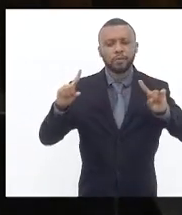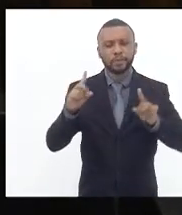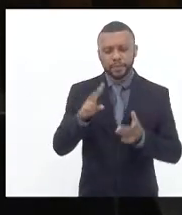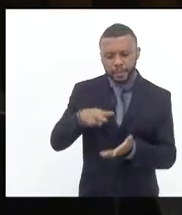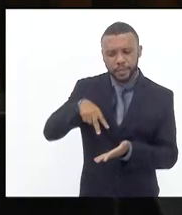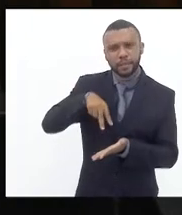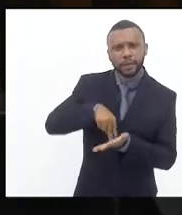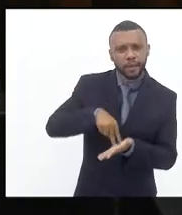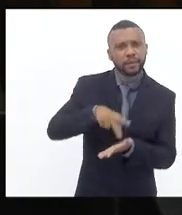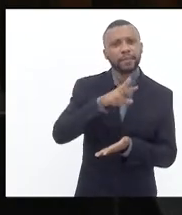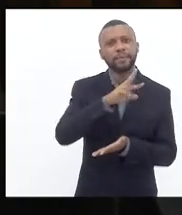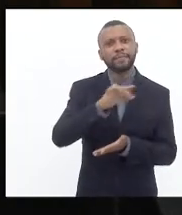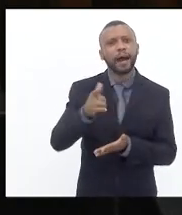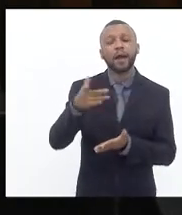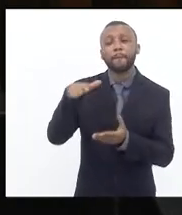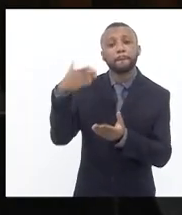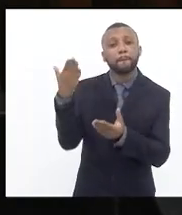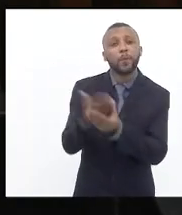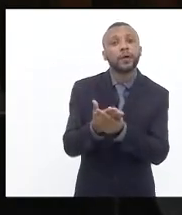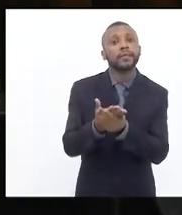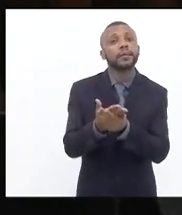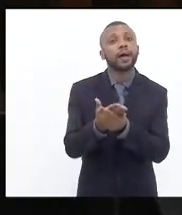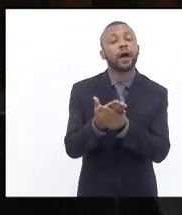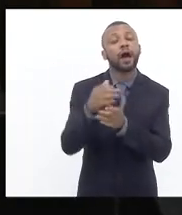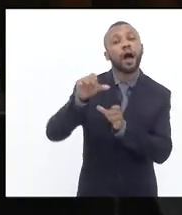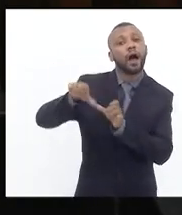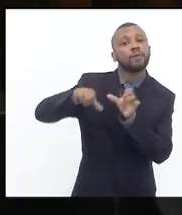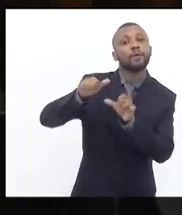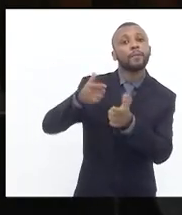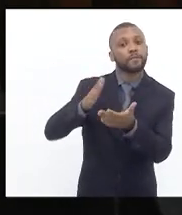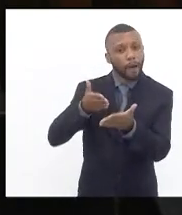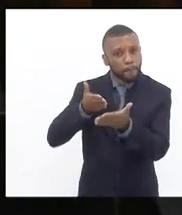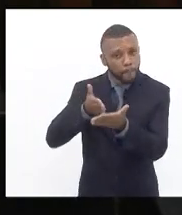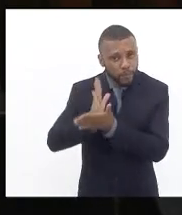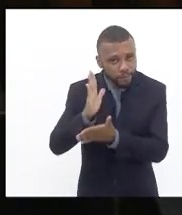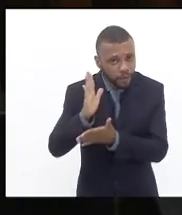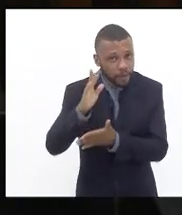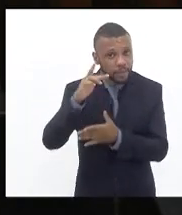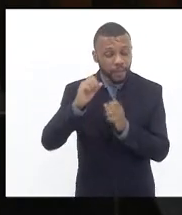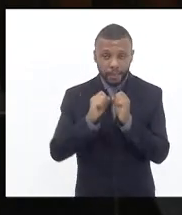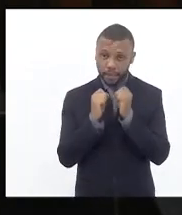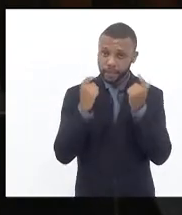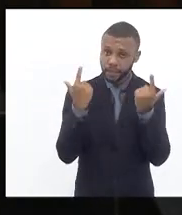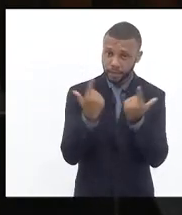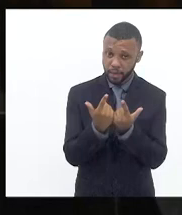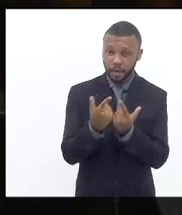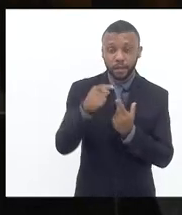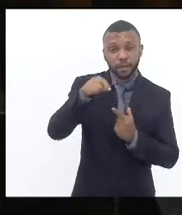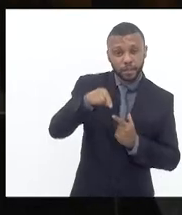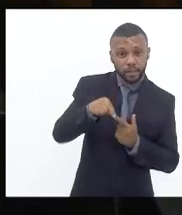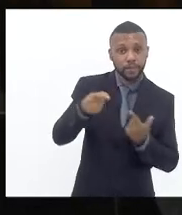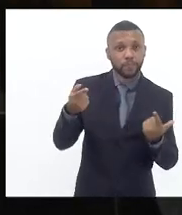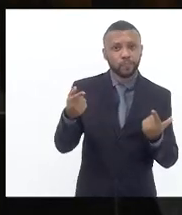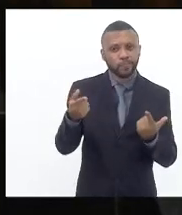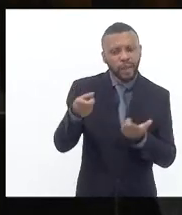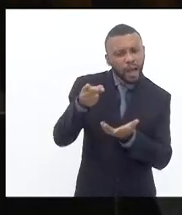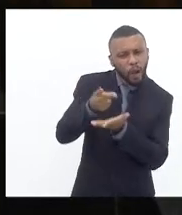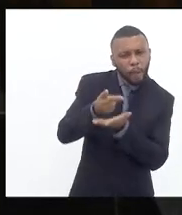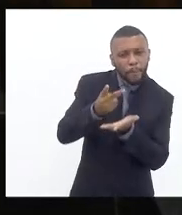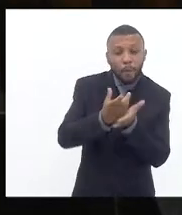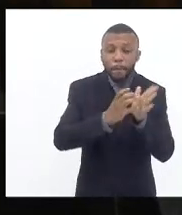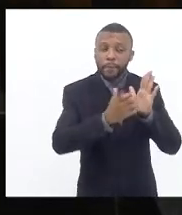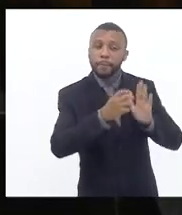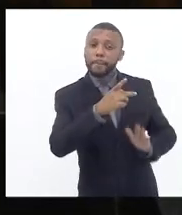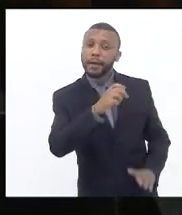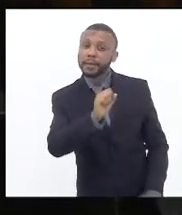dizendo que vai judicializar a reforma que for aprovada nessa casa fora é o mesmo PSB